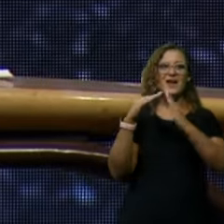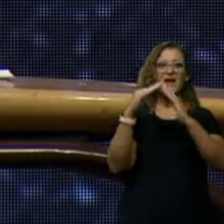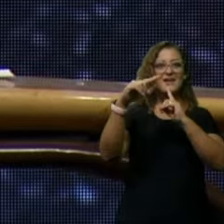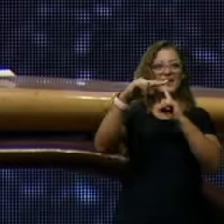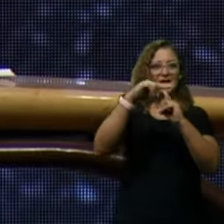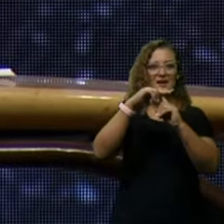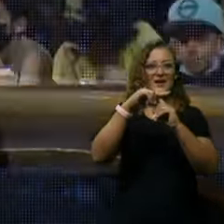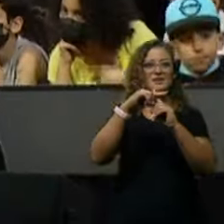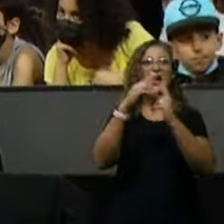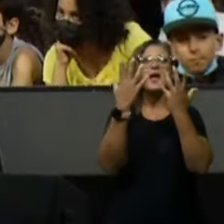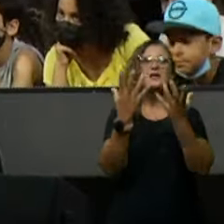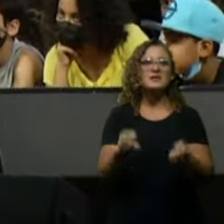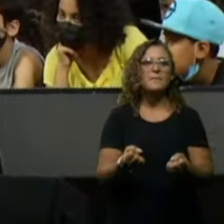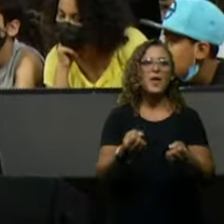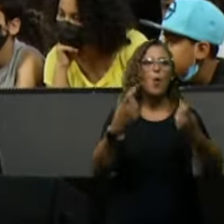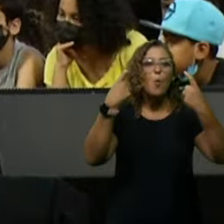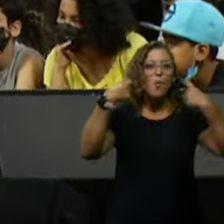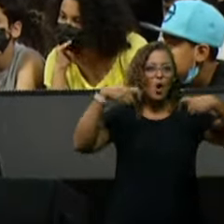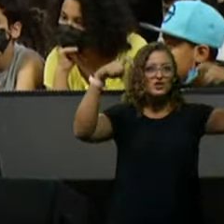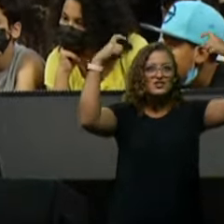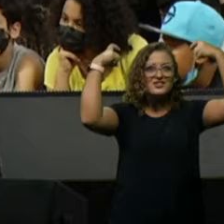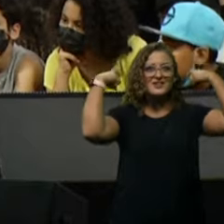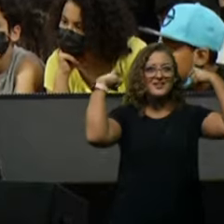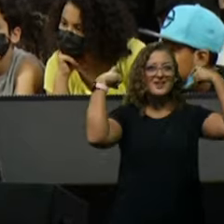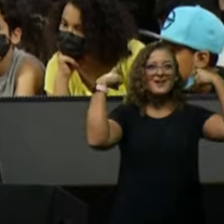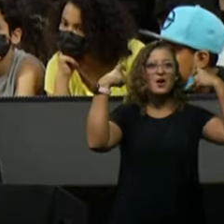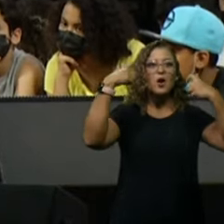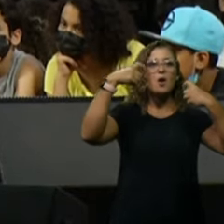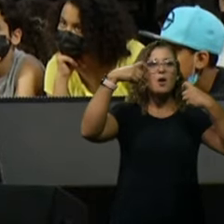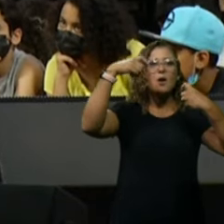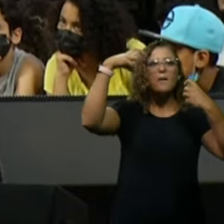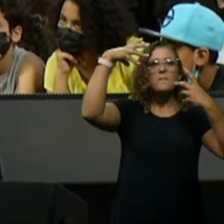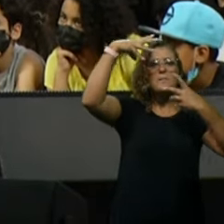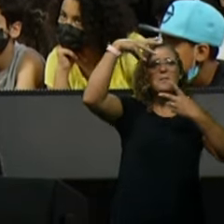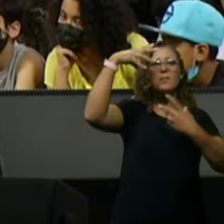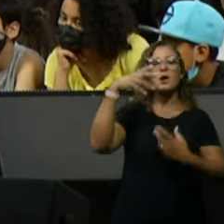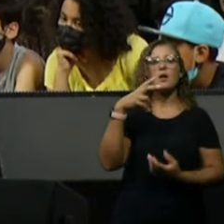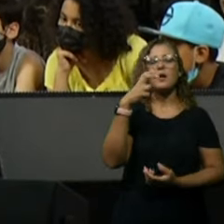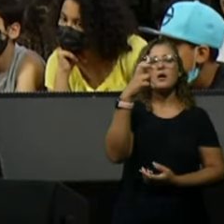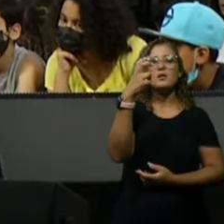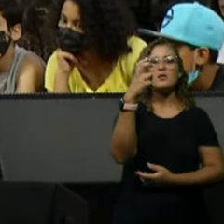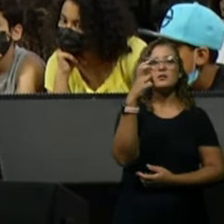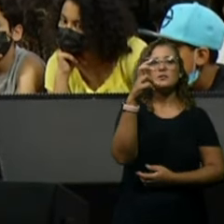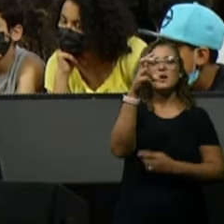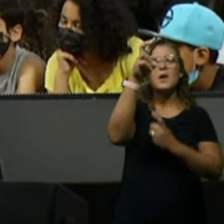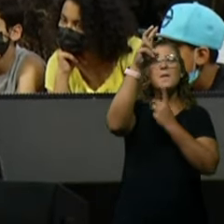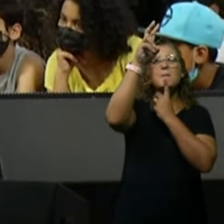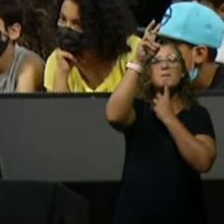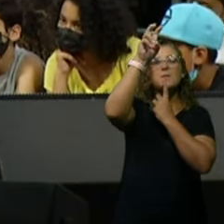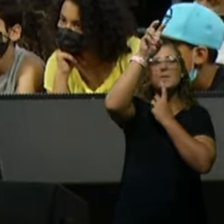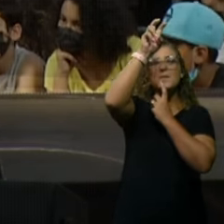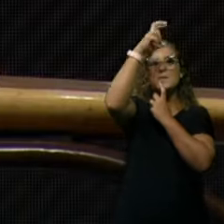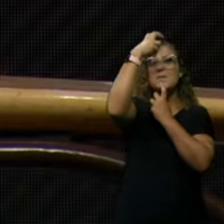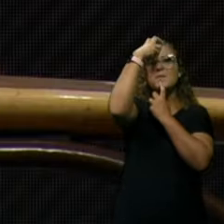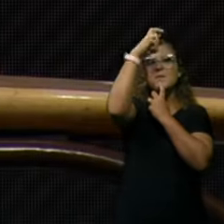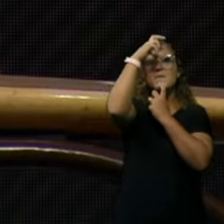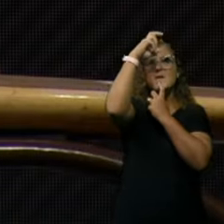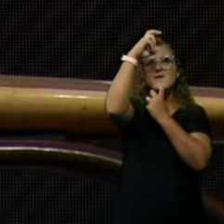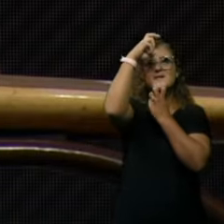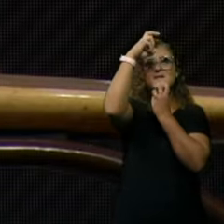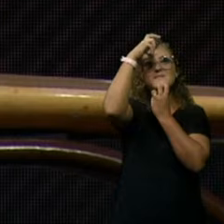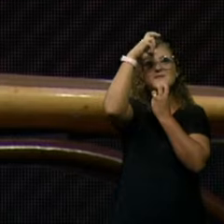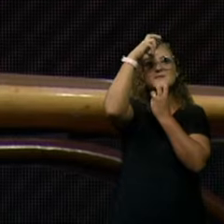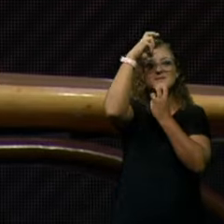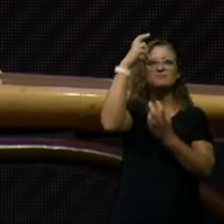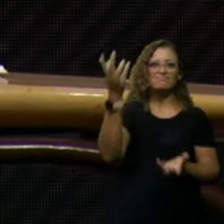eu vou fazer com esse bode Coloca ela dentro do vamos dar um jeito mas o que que a gente vai fazer como que nós ensinamos as pessoas a